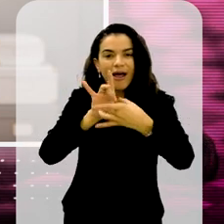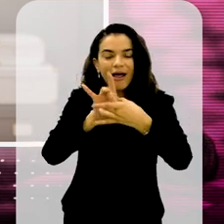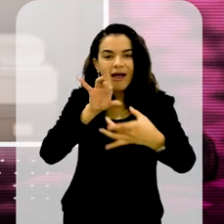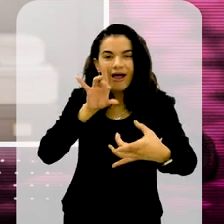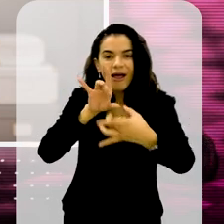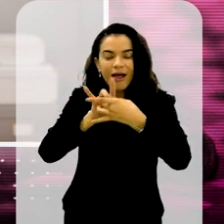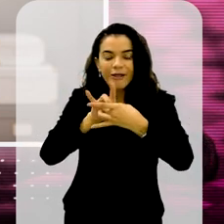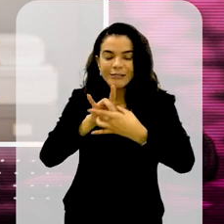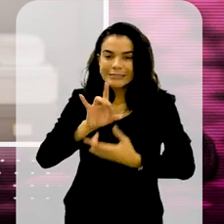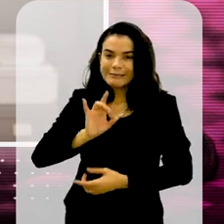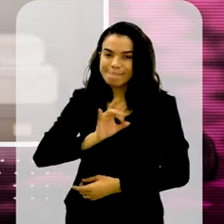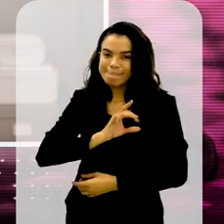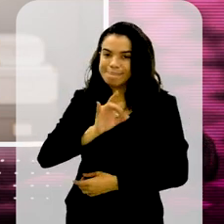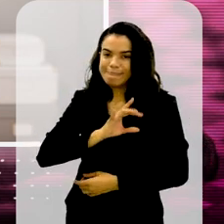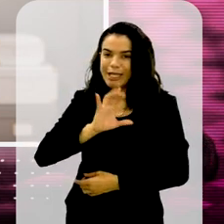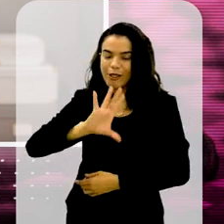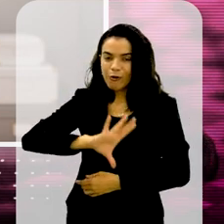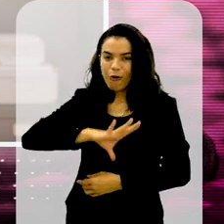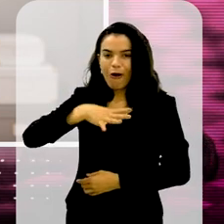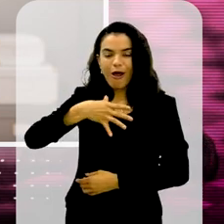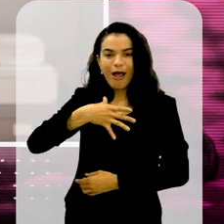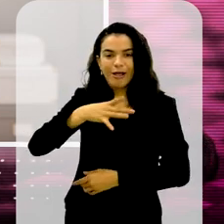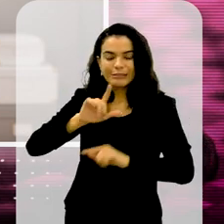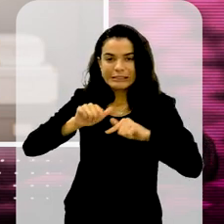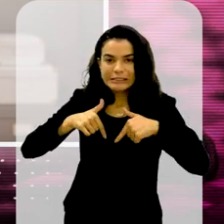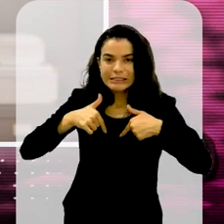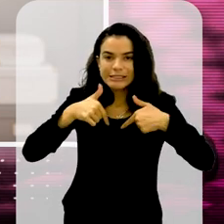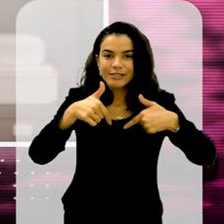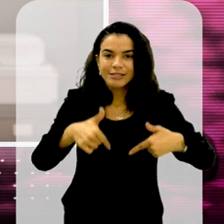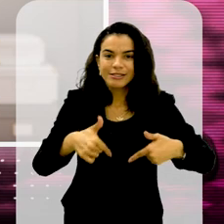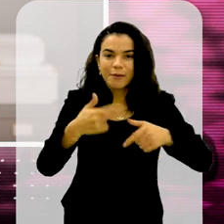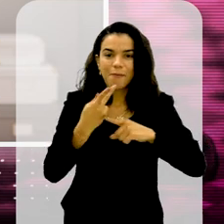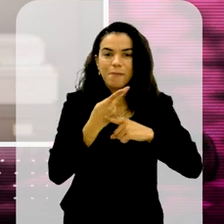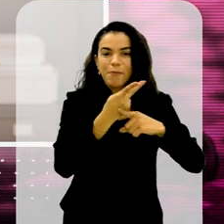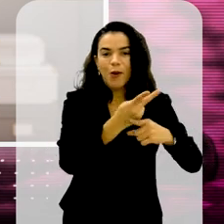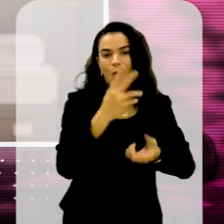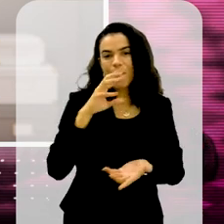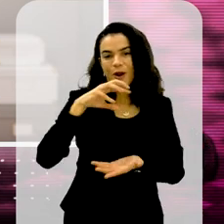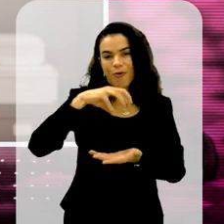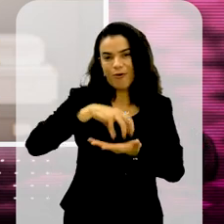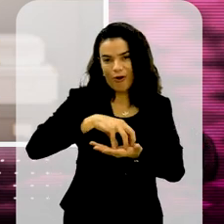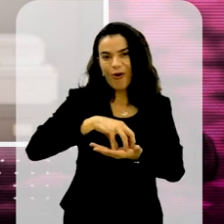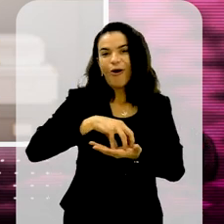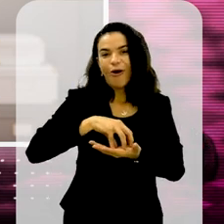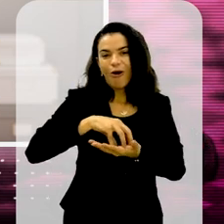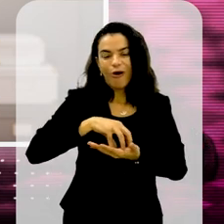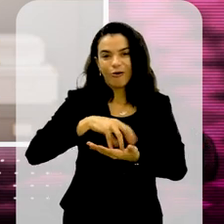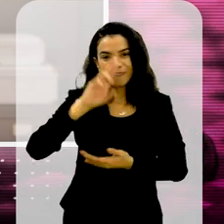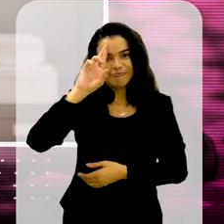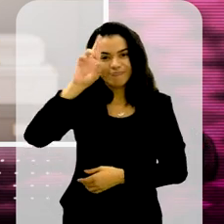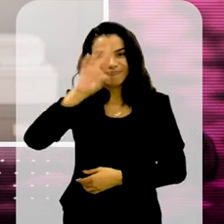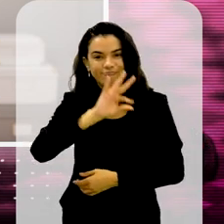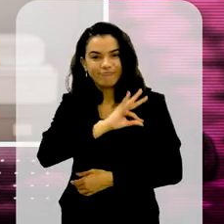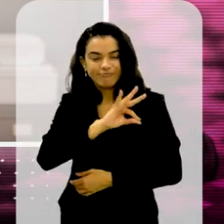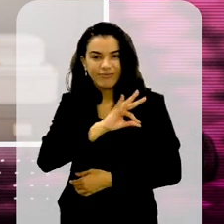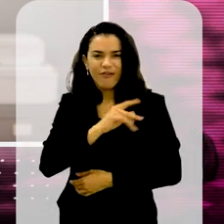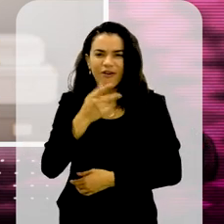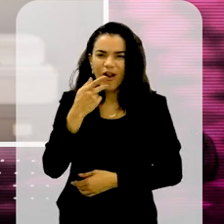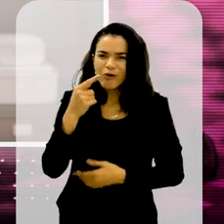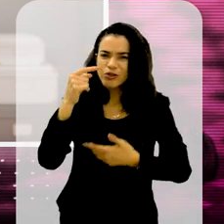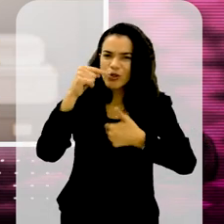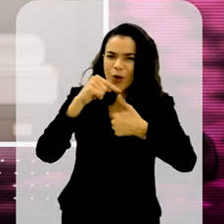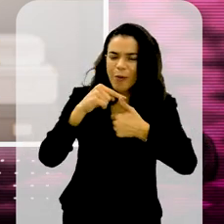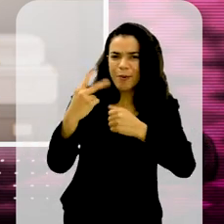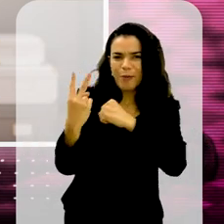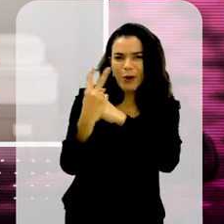identificando, mas elas têm o medo de dar o primeiro passo até chegar nos órgãos cabíveis. Porque talvez elas não tenham esse suporte. Você citou